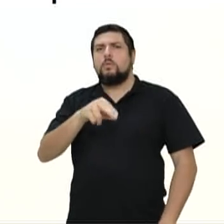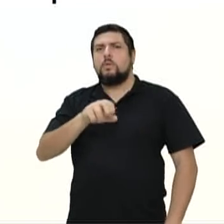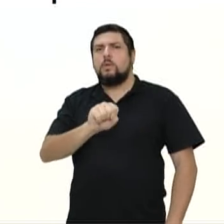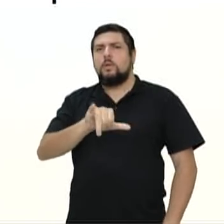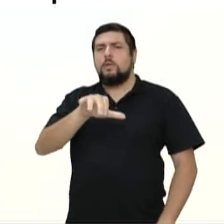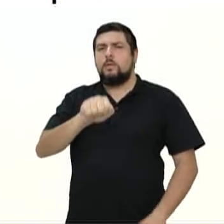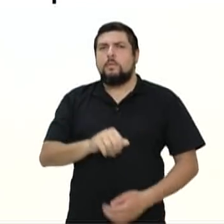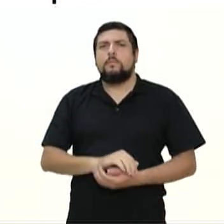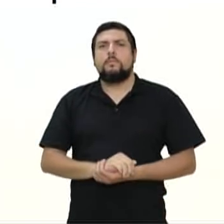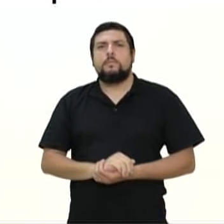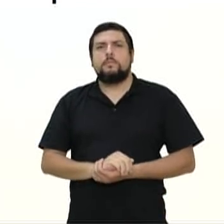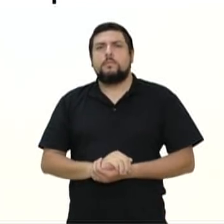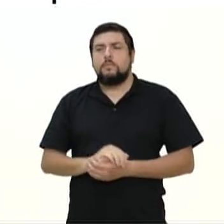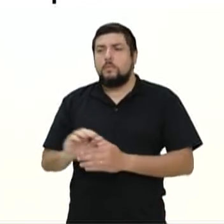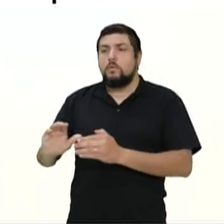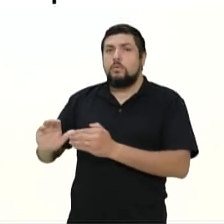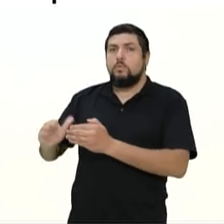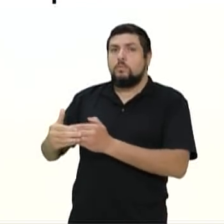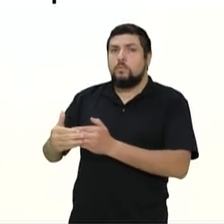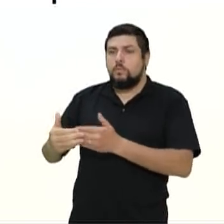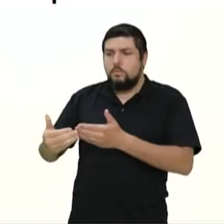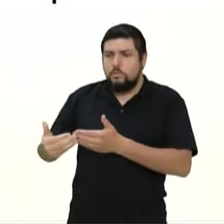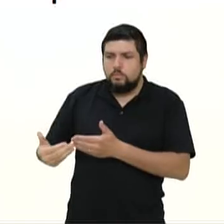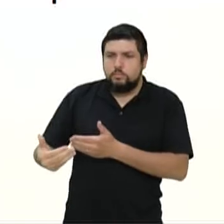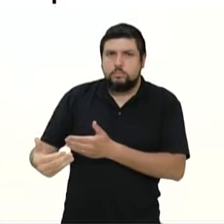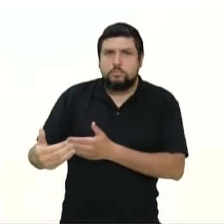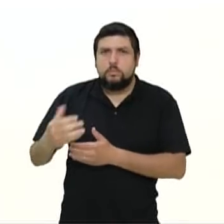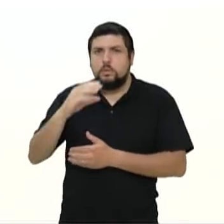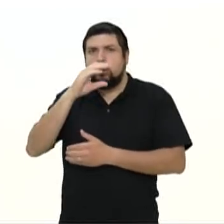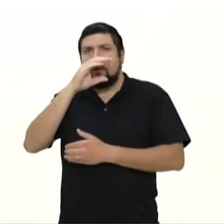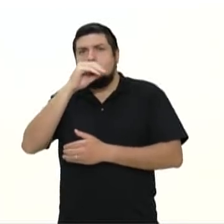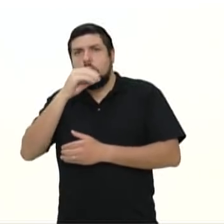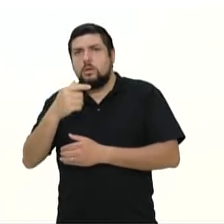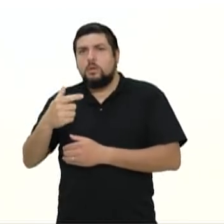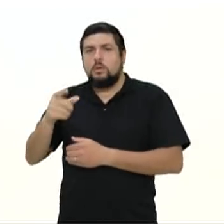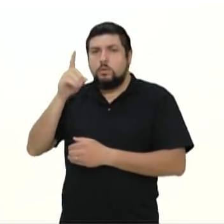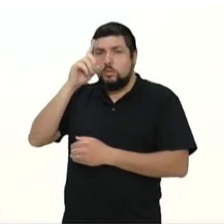para ocorrer neste sábado, dia 20.